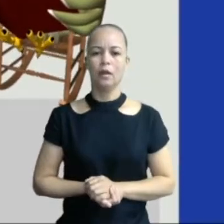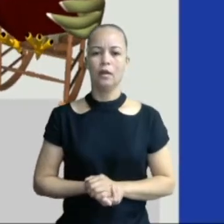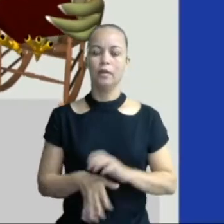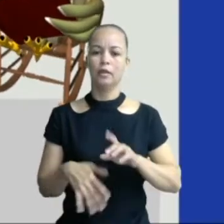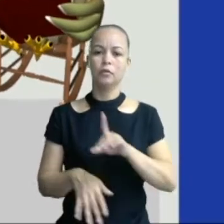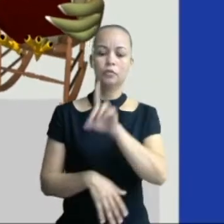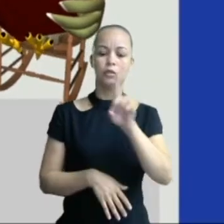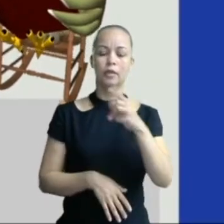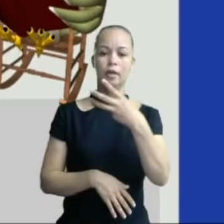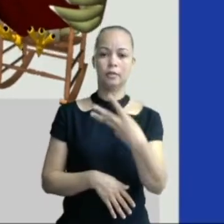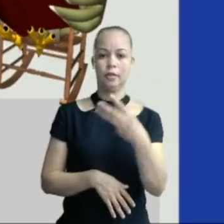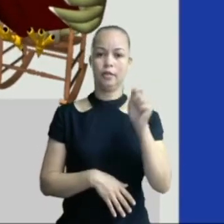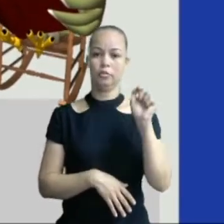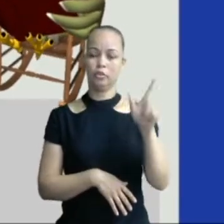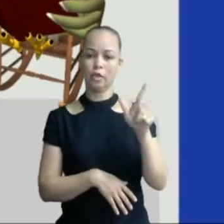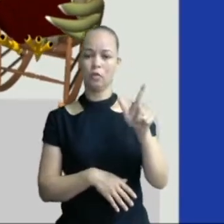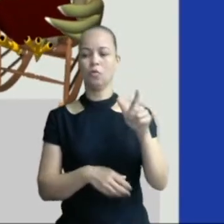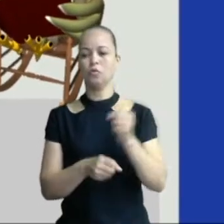3 de agosto de